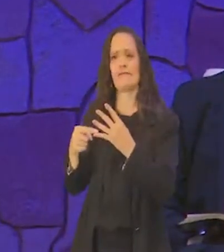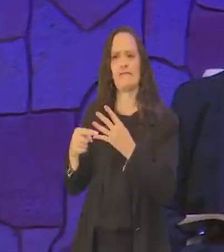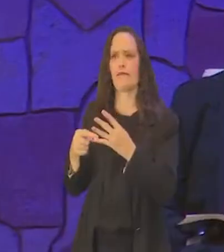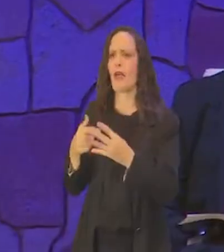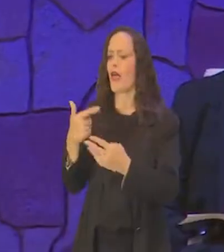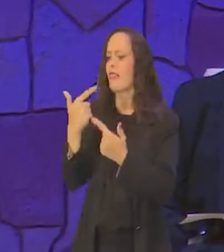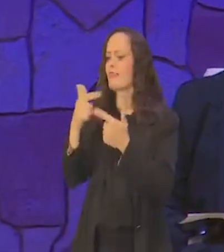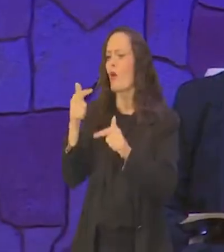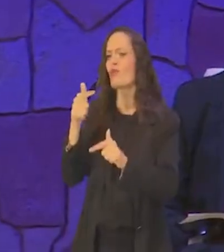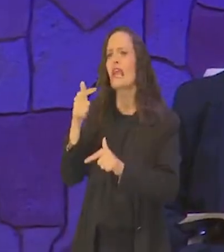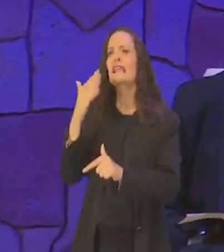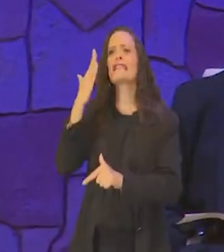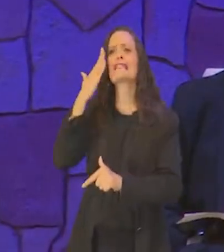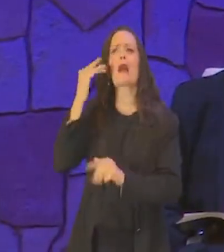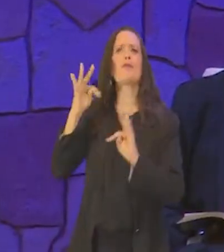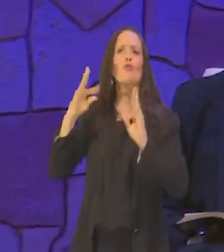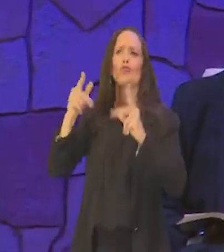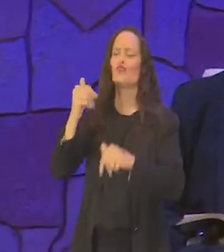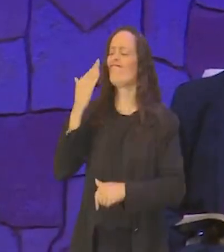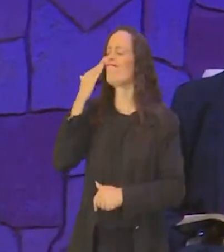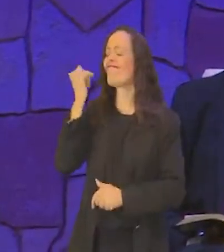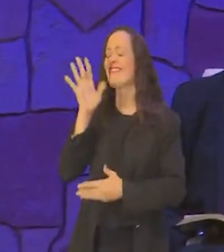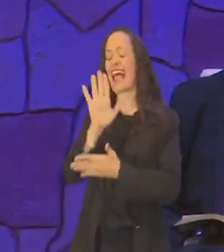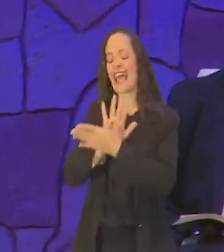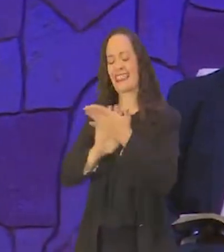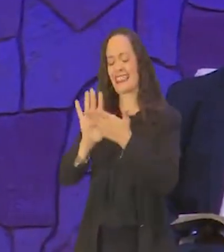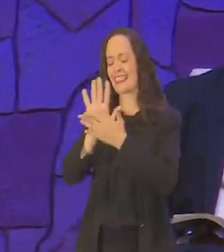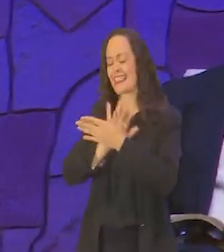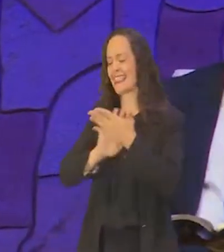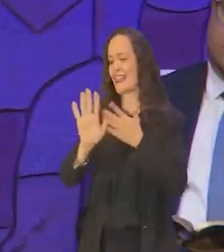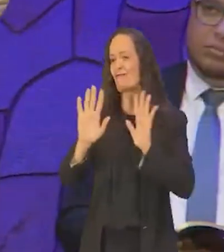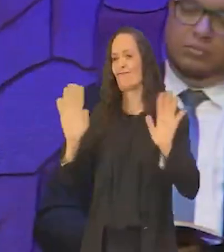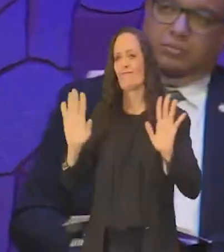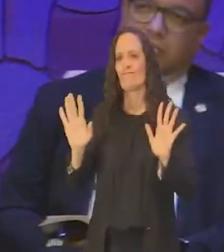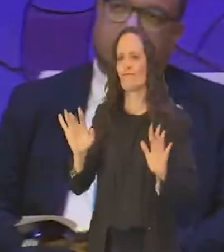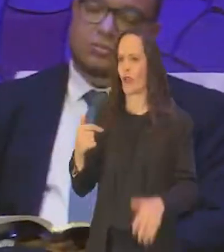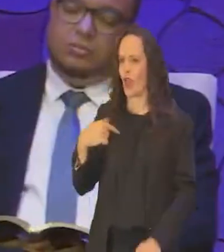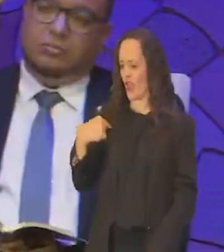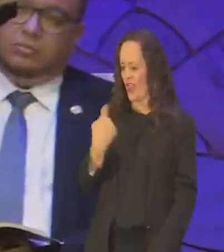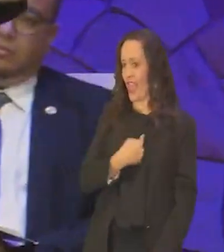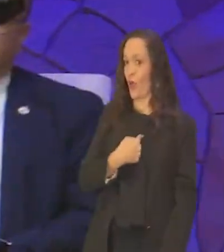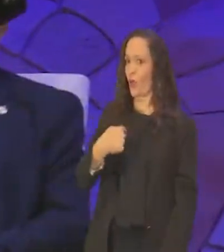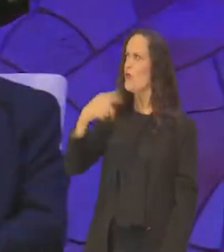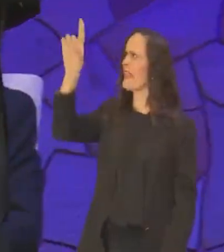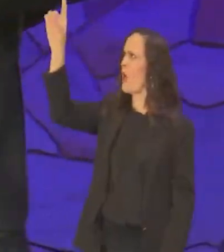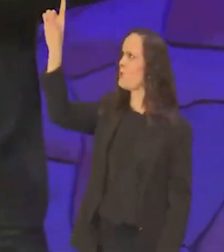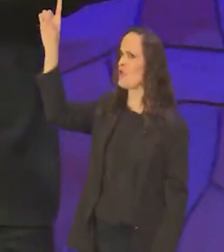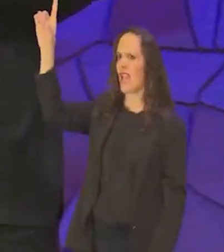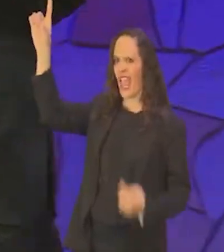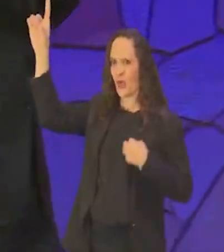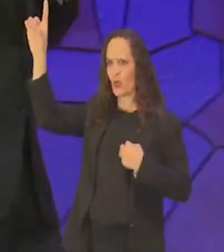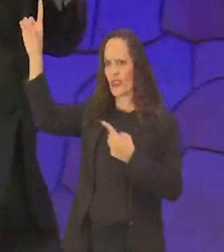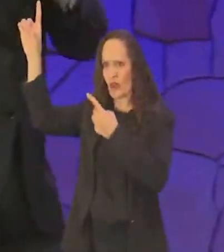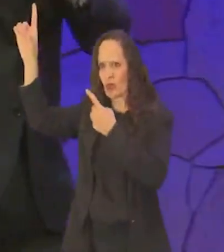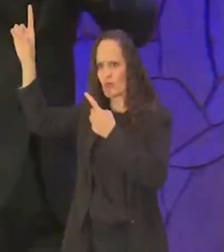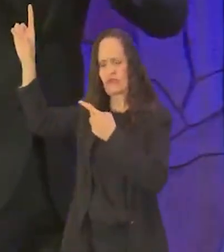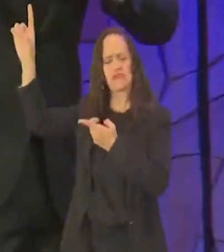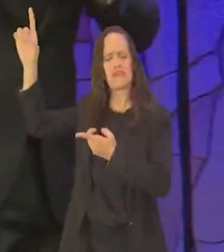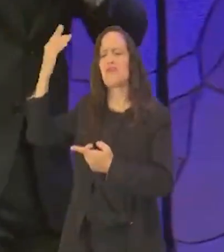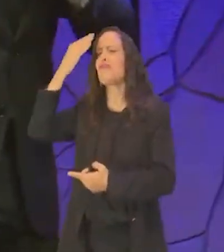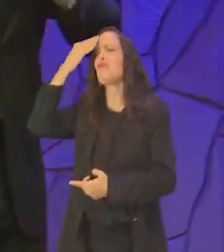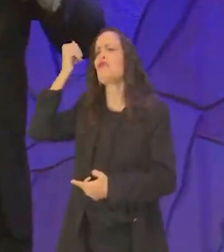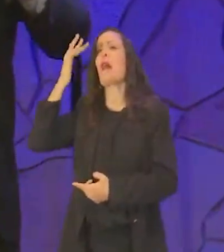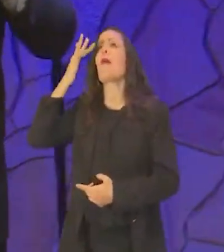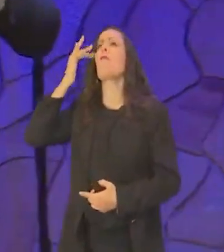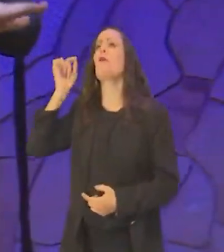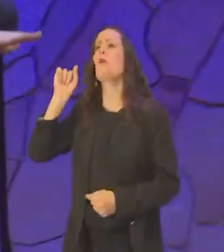onisciência, não temos todo o conhecimento. Nós não temos onipresença, nós estamos em todos os lugares, não sabemos o que acontece nas